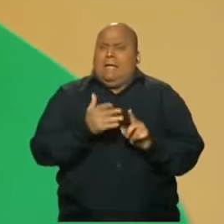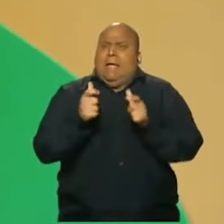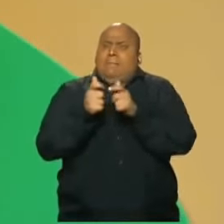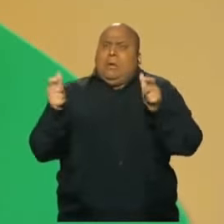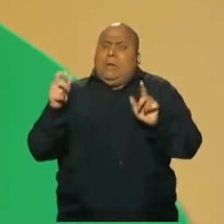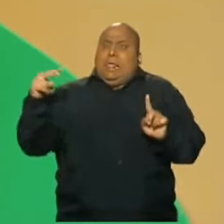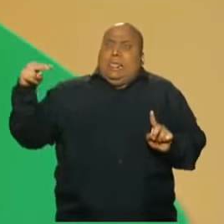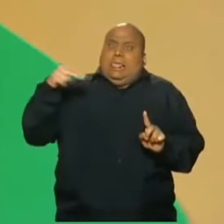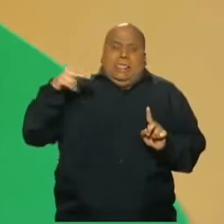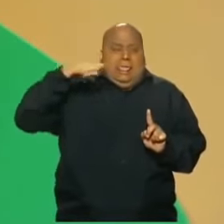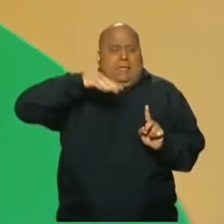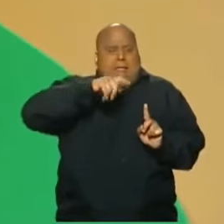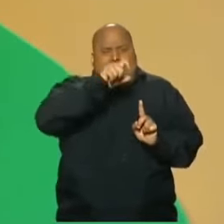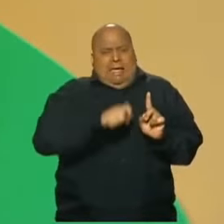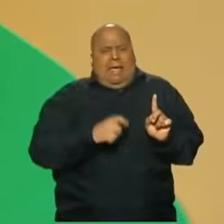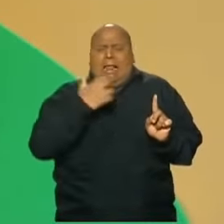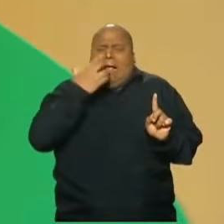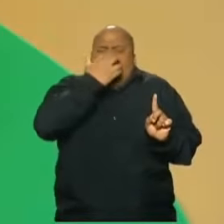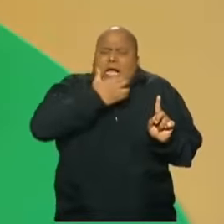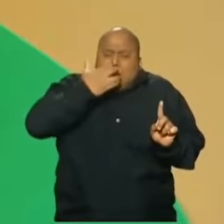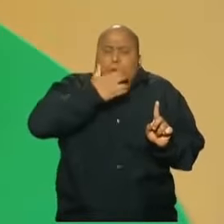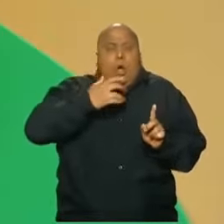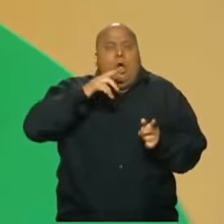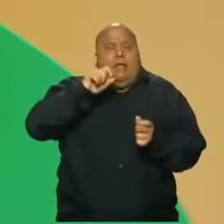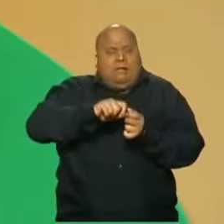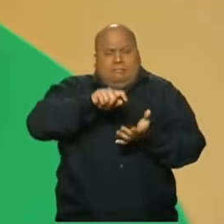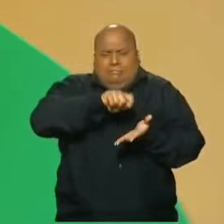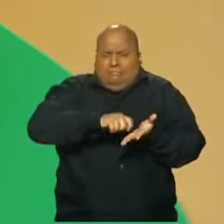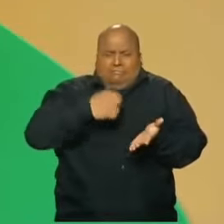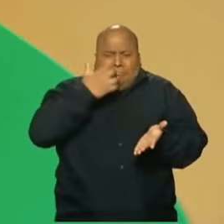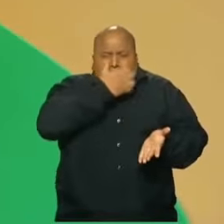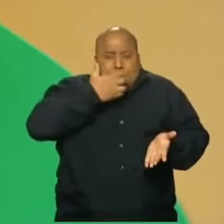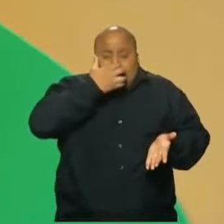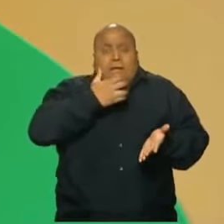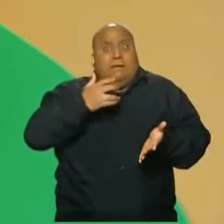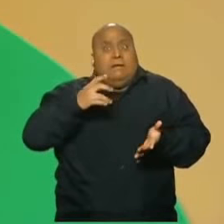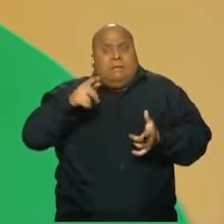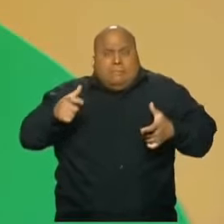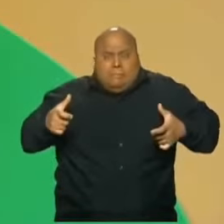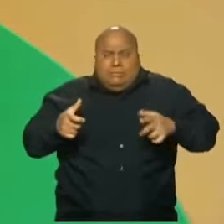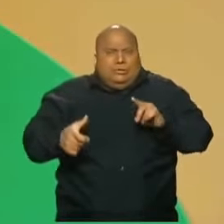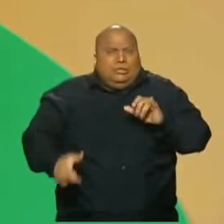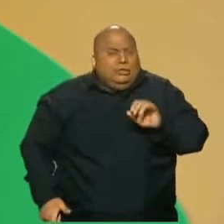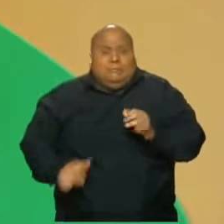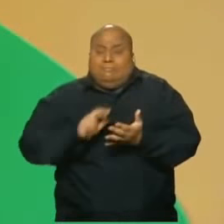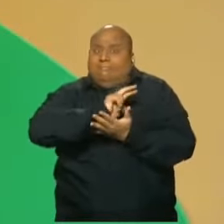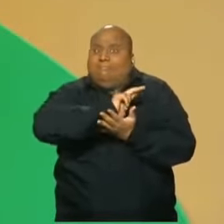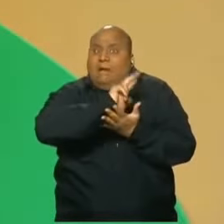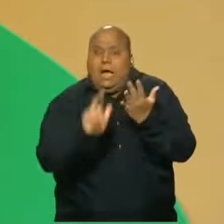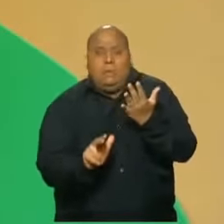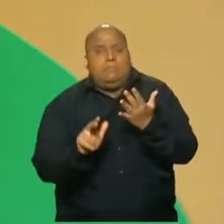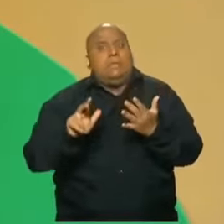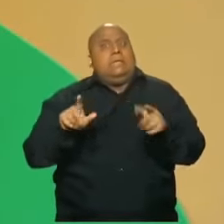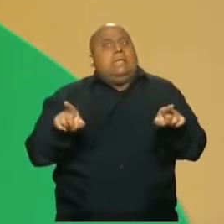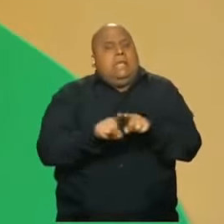admirada, Rosinha foi concertista, cantora e compositora. Gravou LPs com seu nome e também atuou